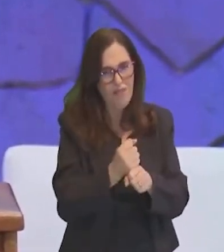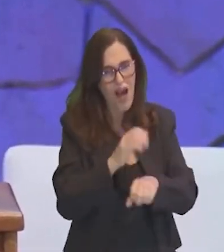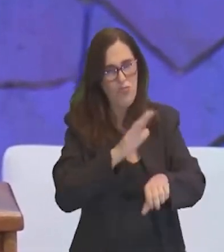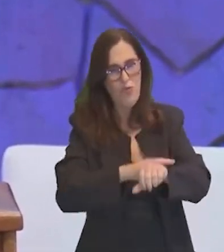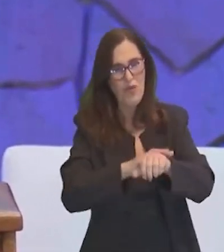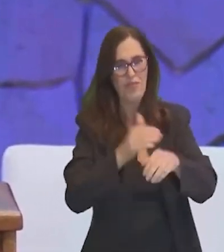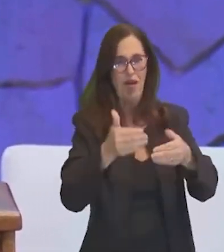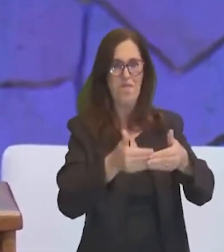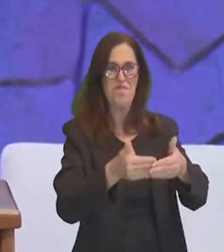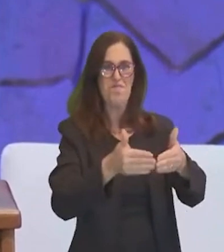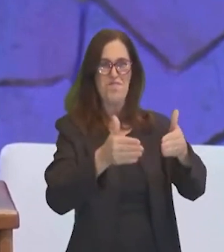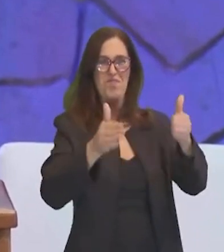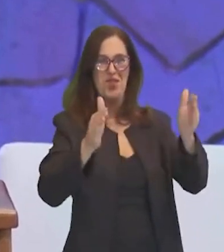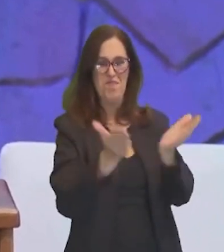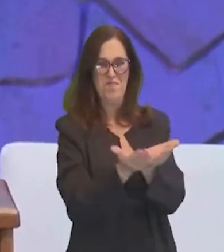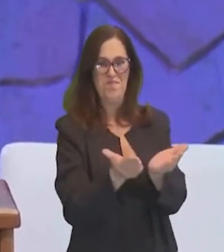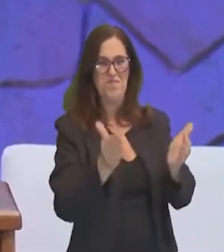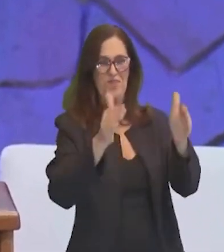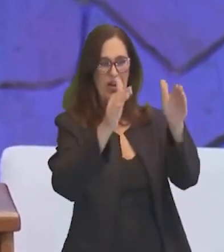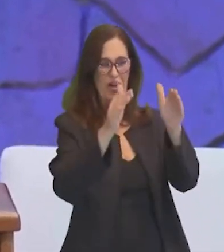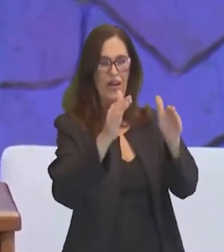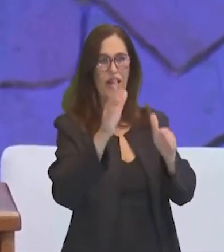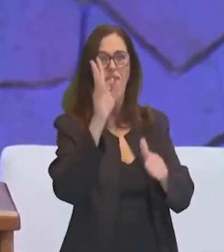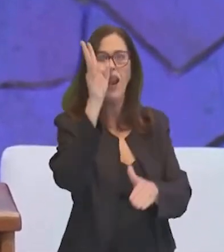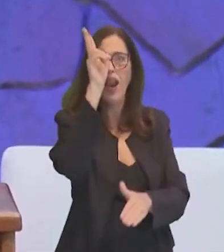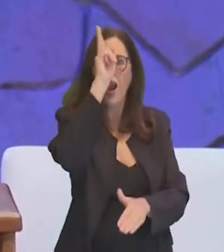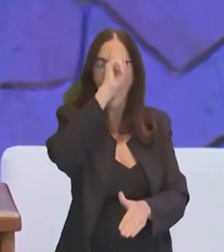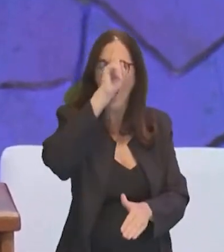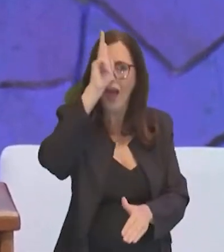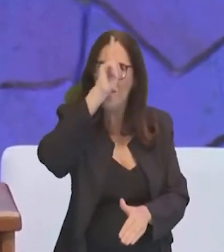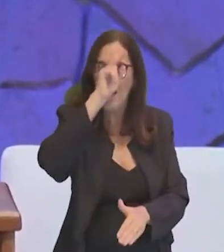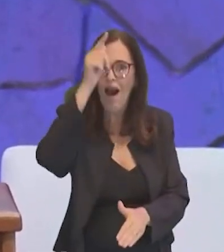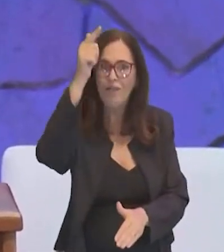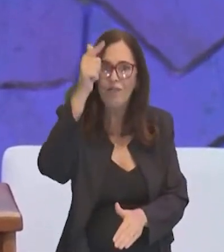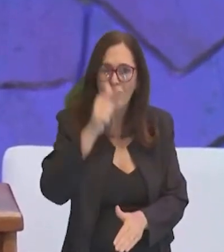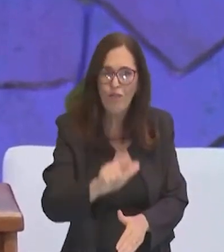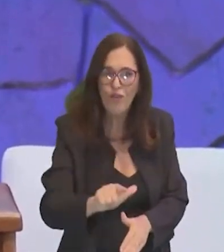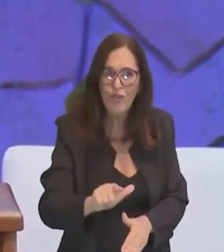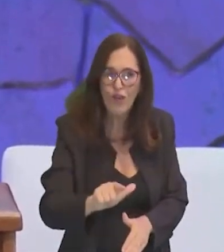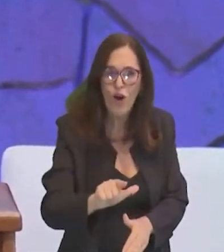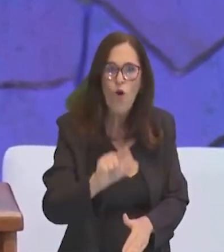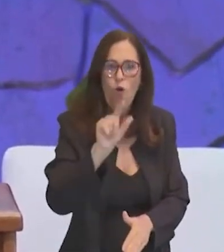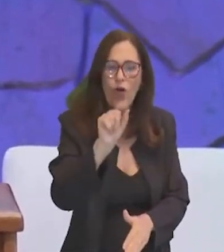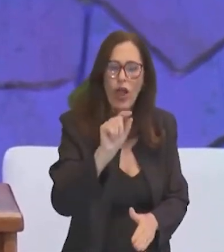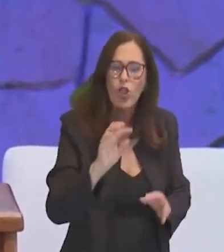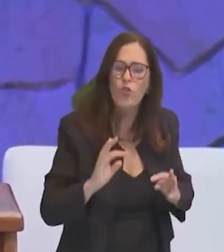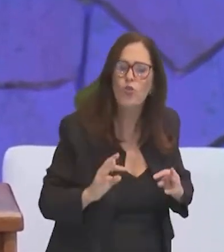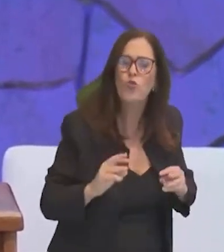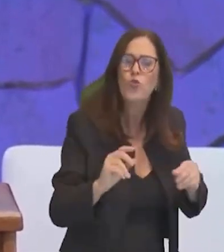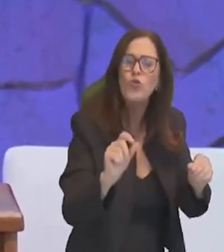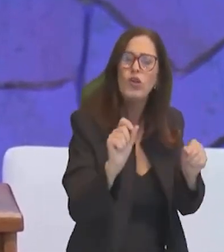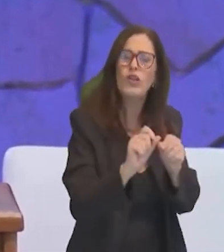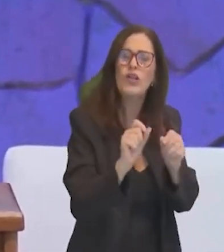esse pote e relembrar o que Deus fez pela nossa família.